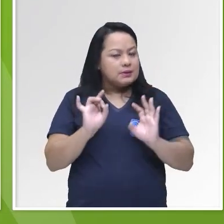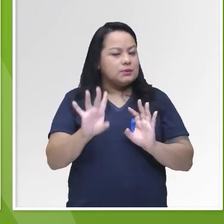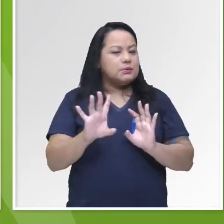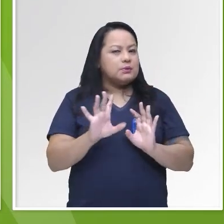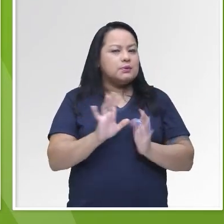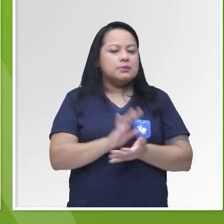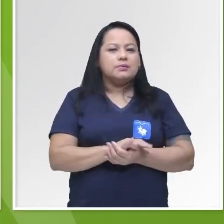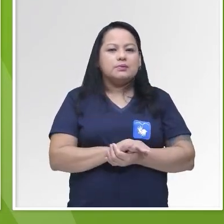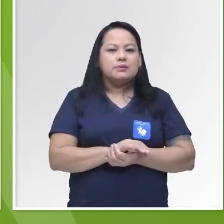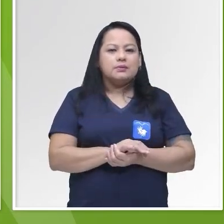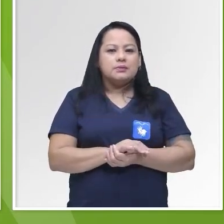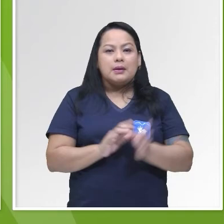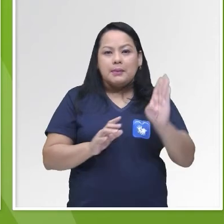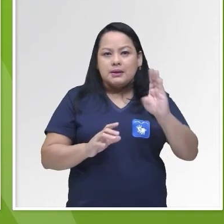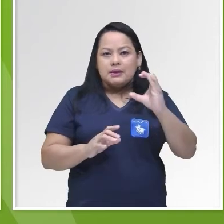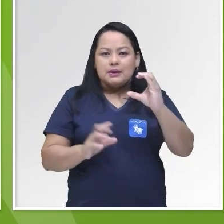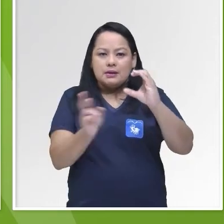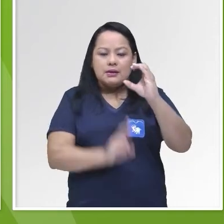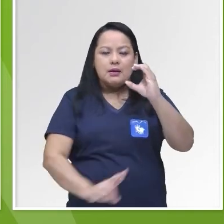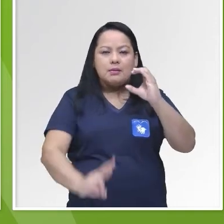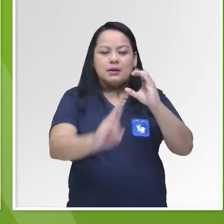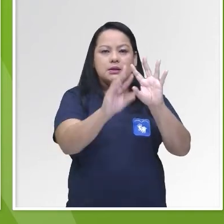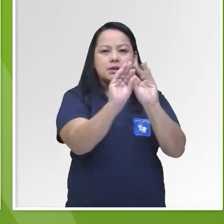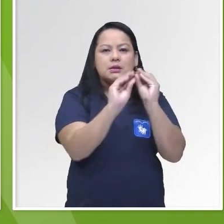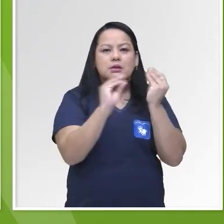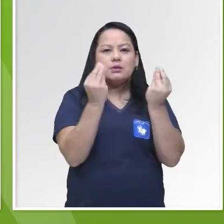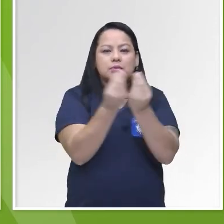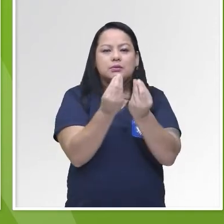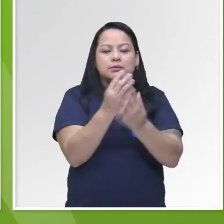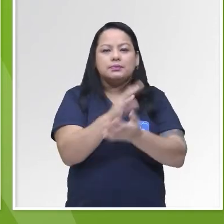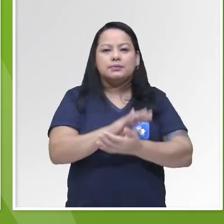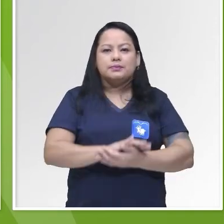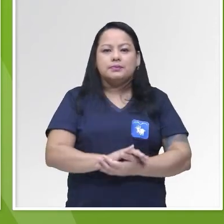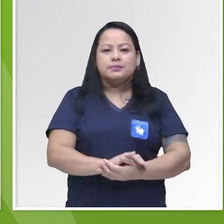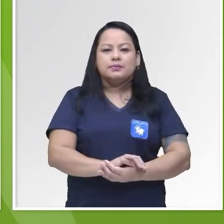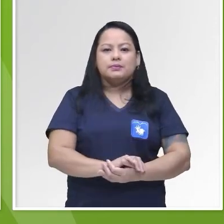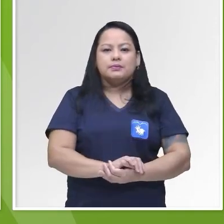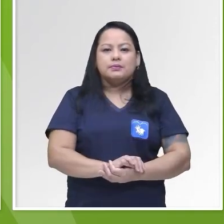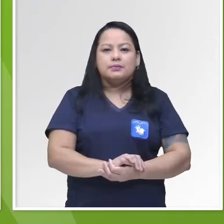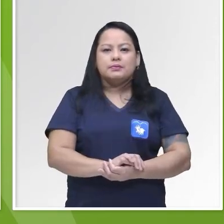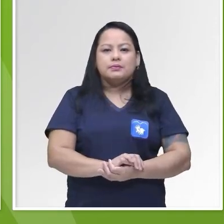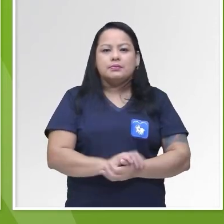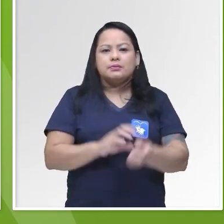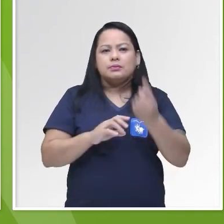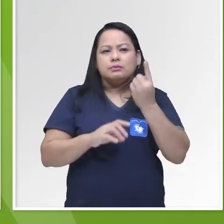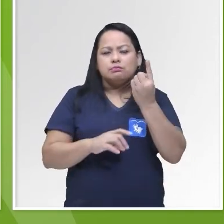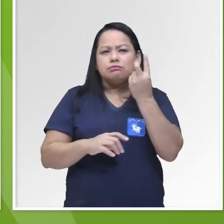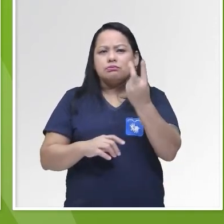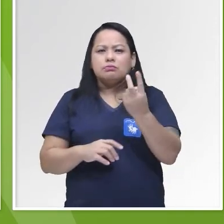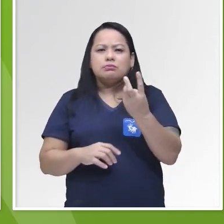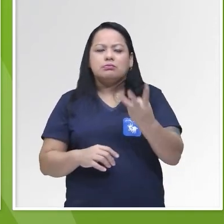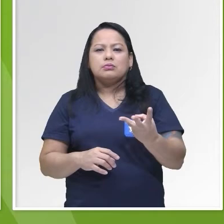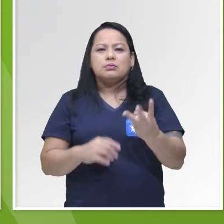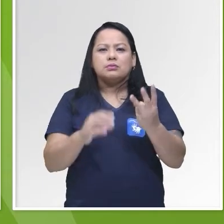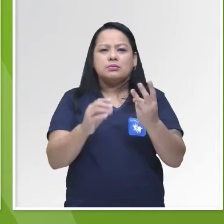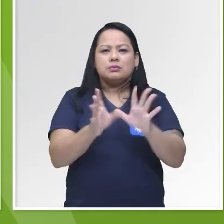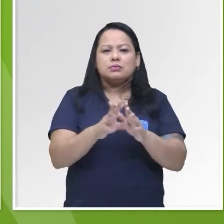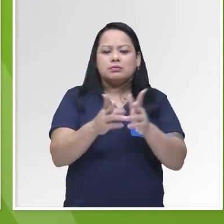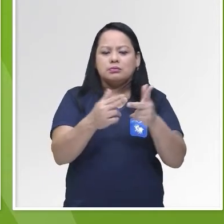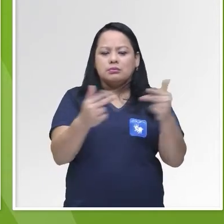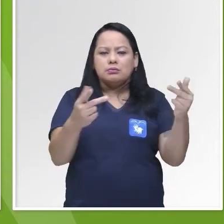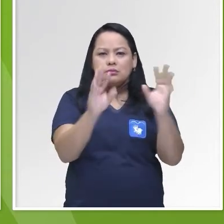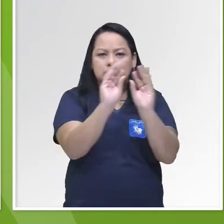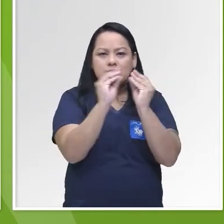aqui representa uma substância composta. Isso aqui é uma